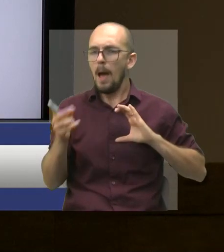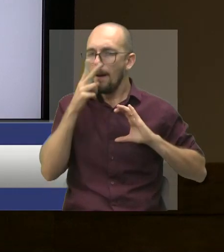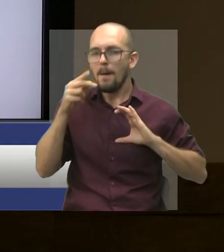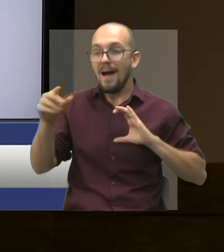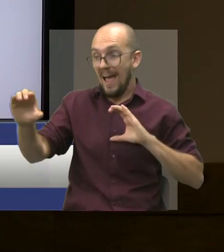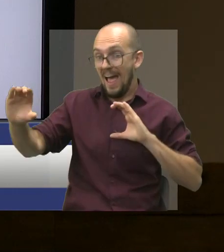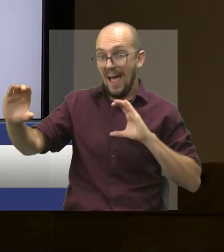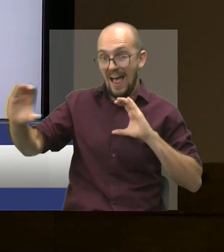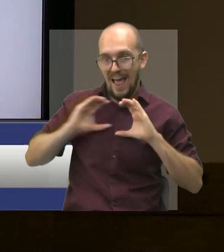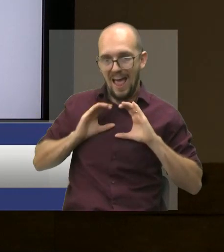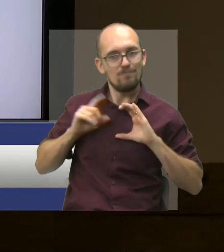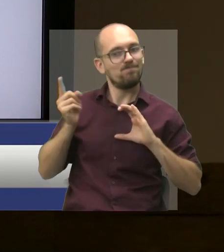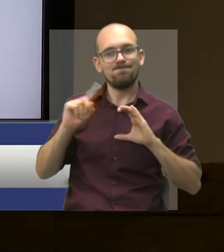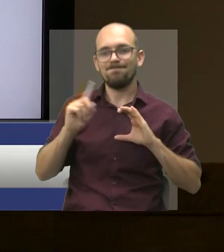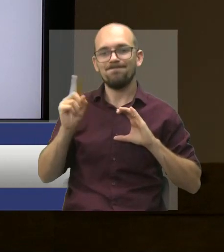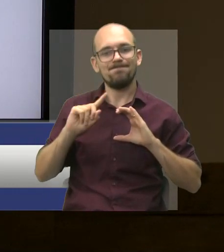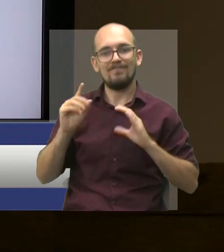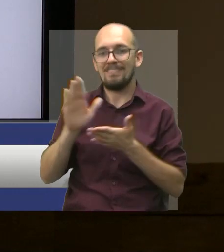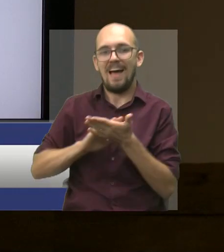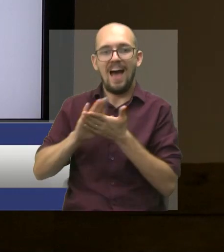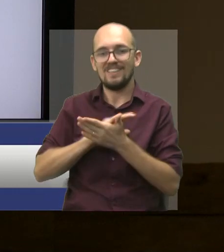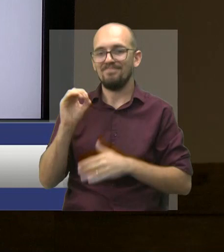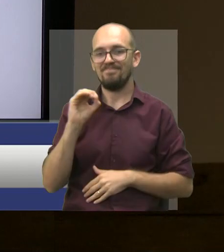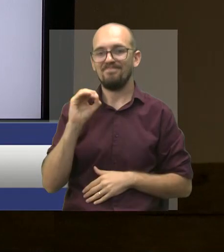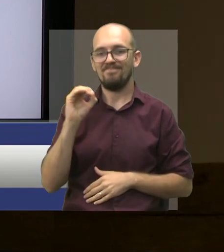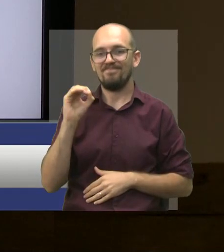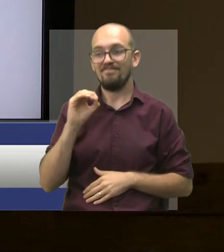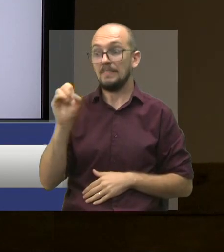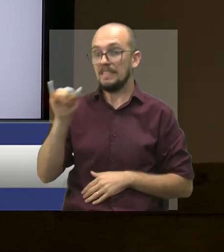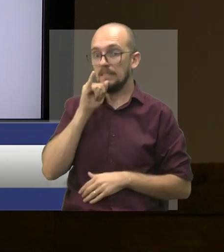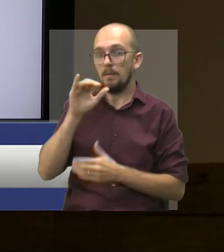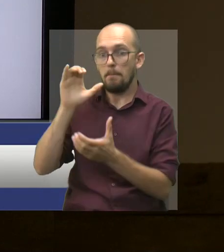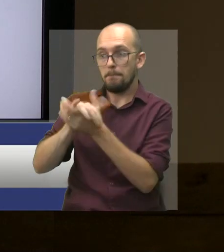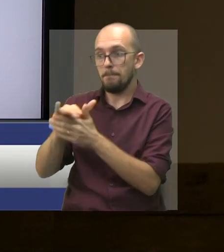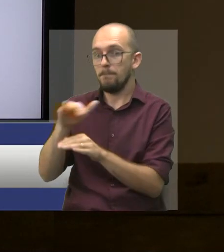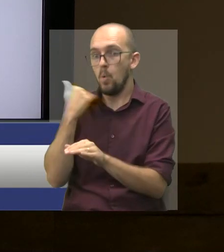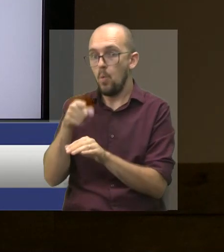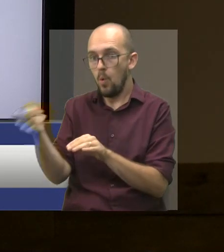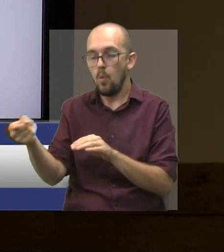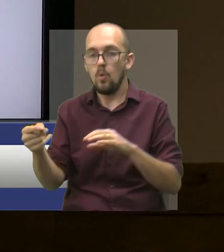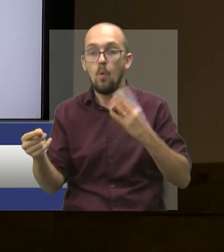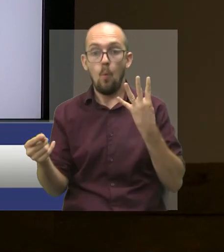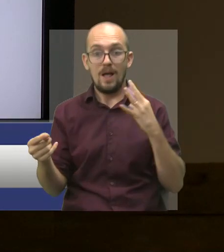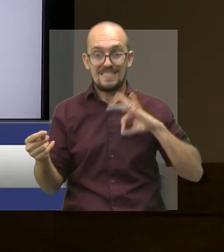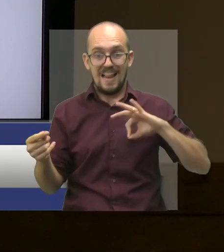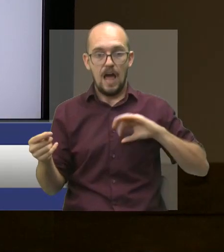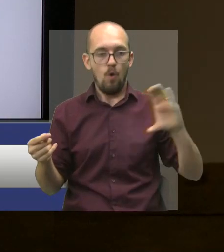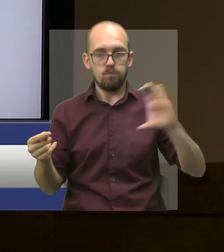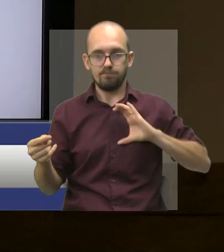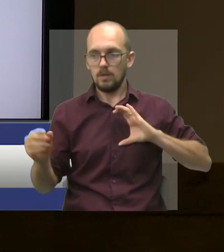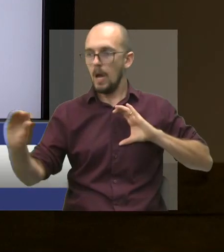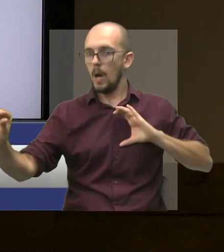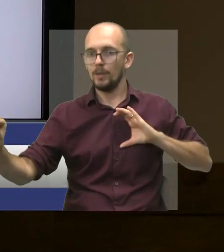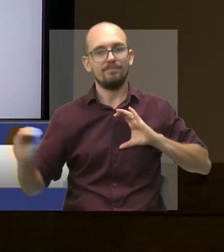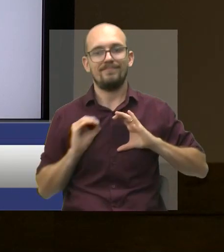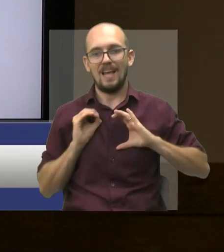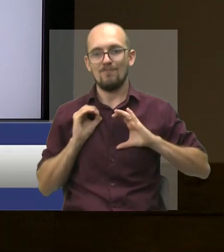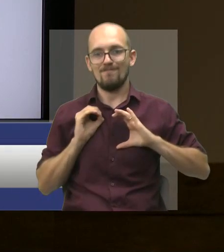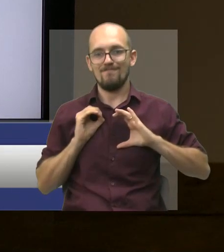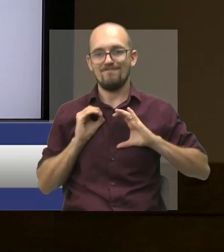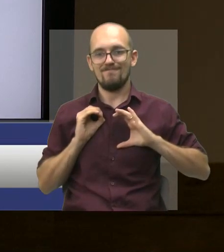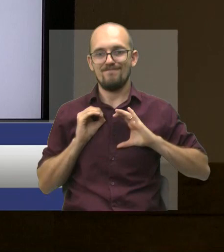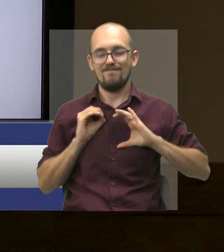aposentadoria? Então, não terá direito à acumulação dos benefícios. Ele só não mexeu na acumulação